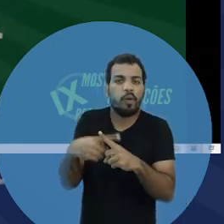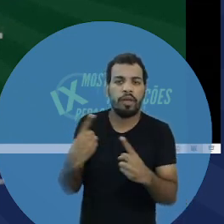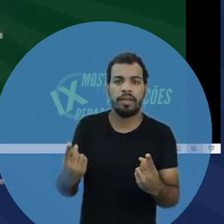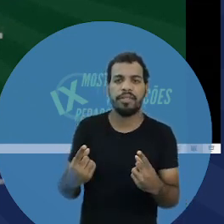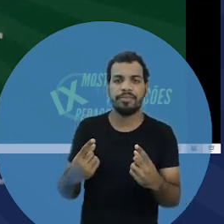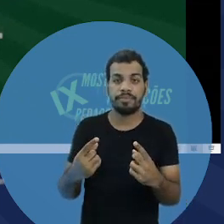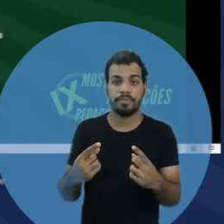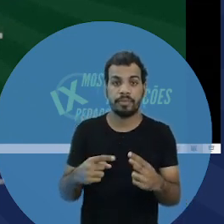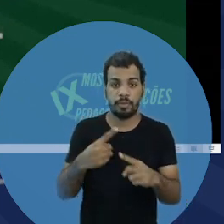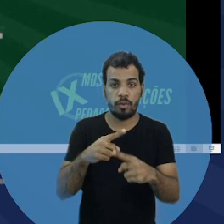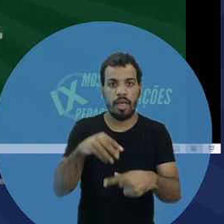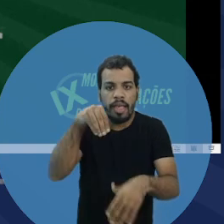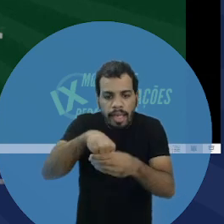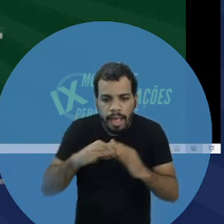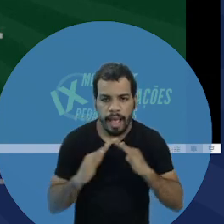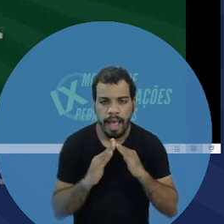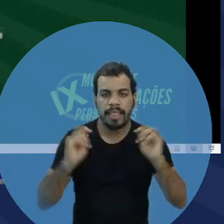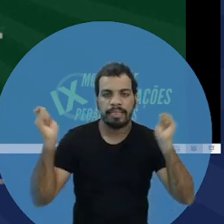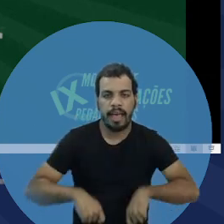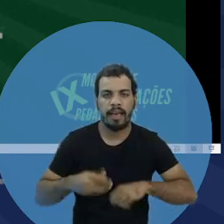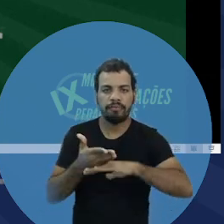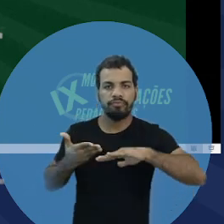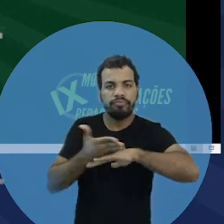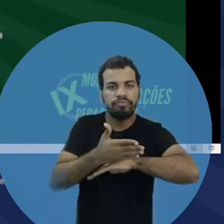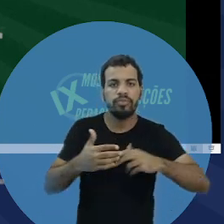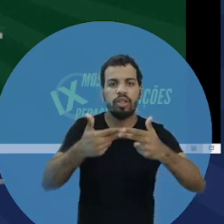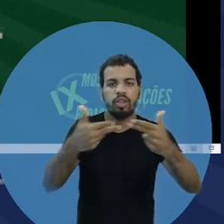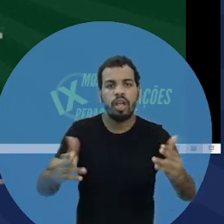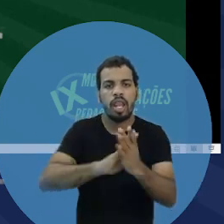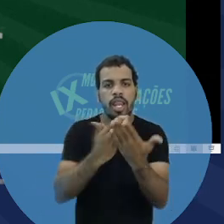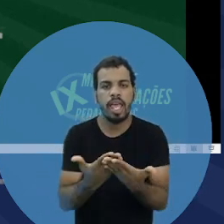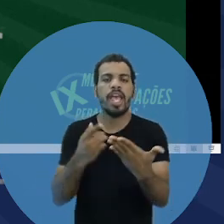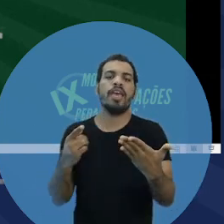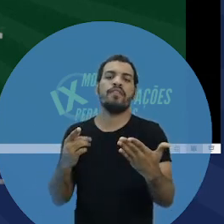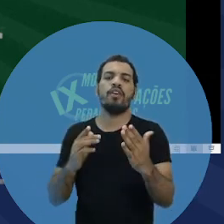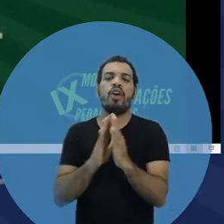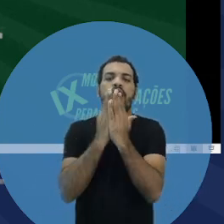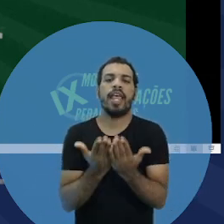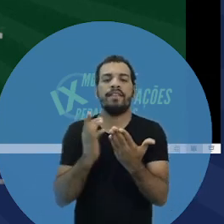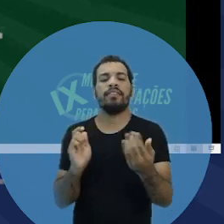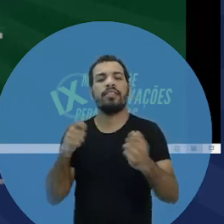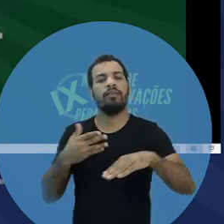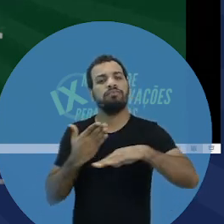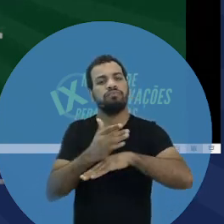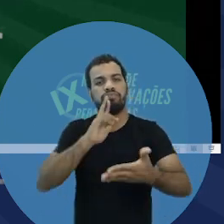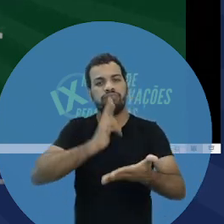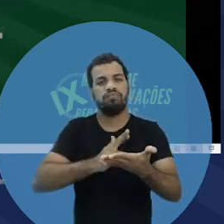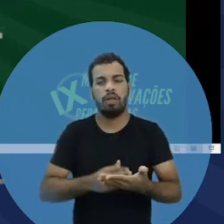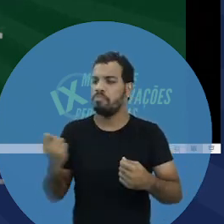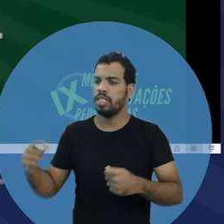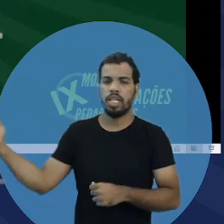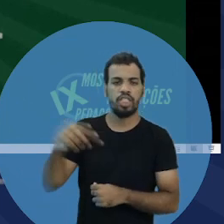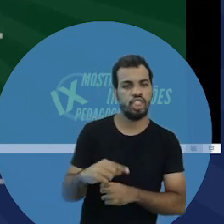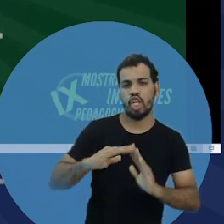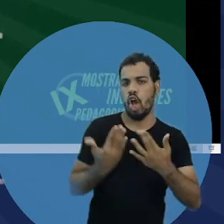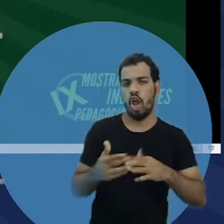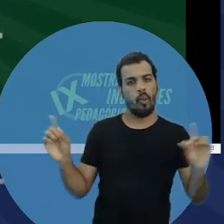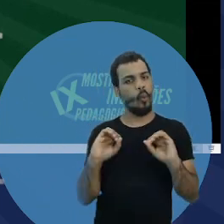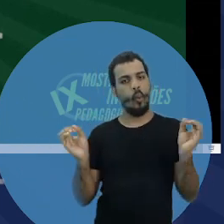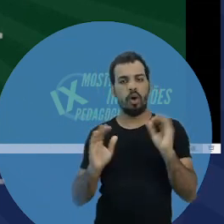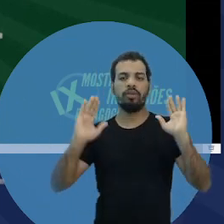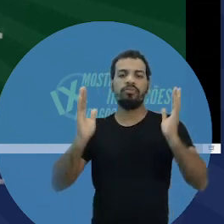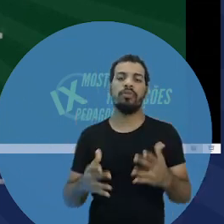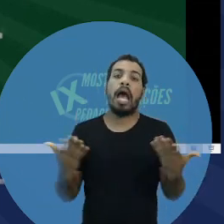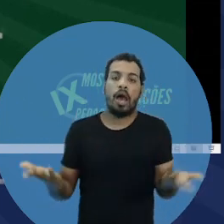mesmo eles poderiam acessar o seu material e fazer as atividades, não sendo necessário vir à escola. E já que estamos no